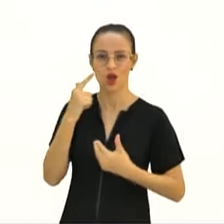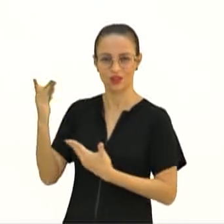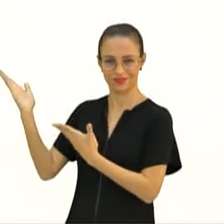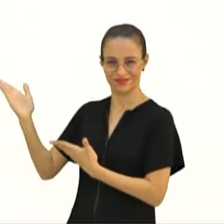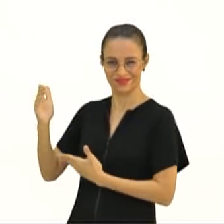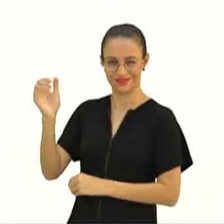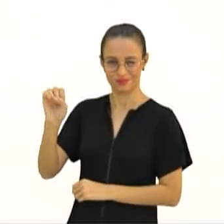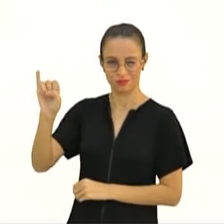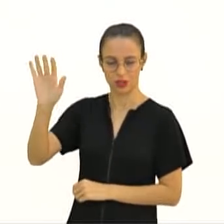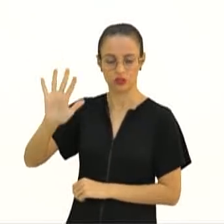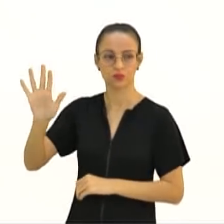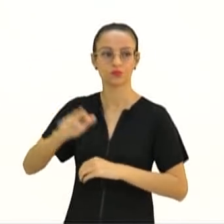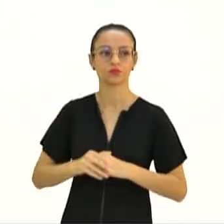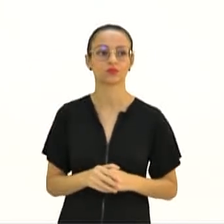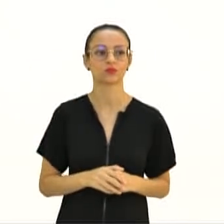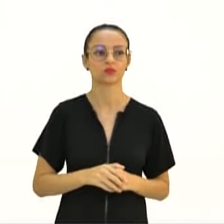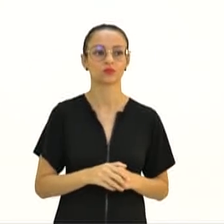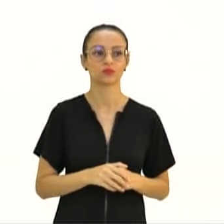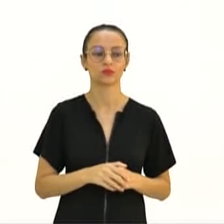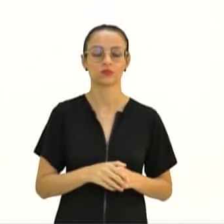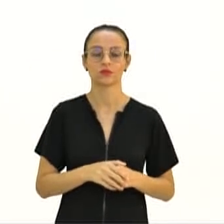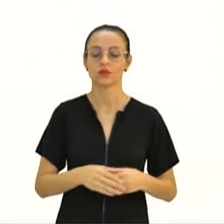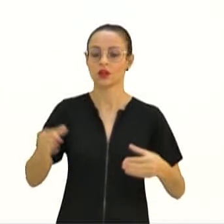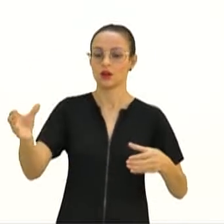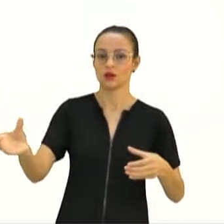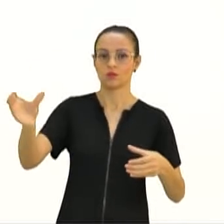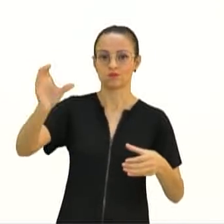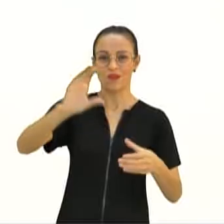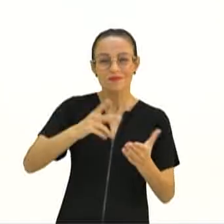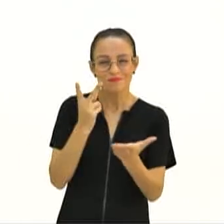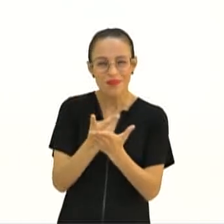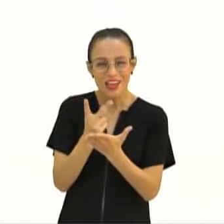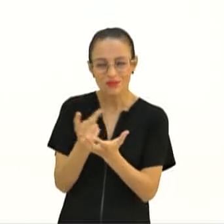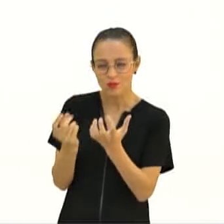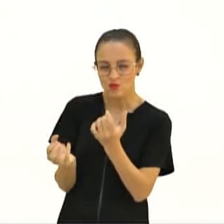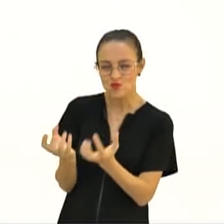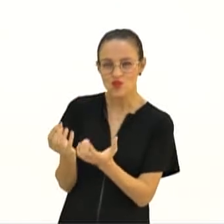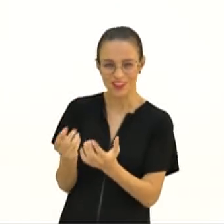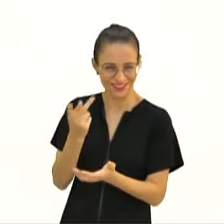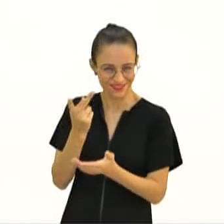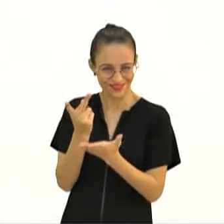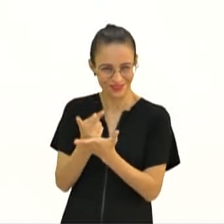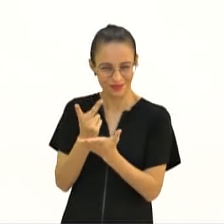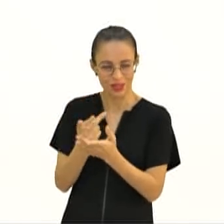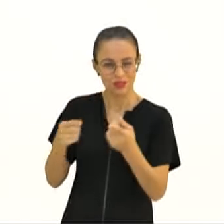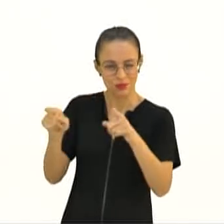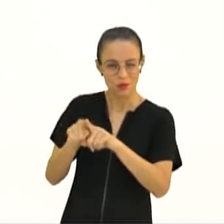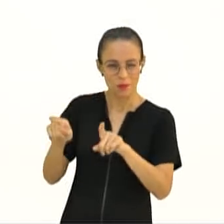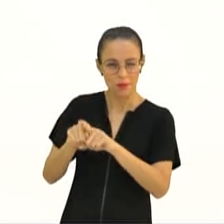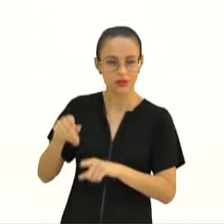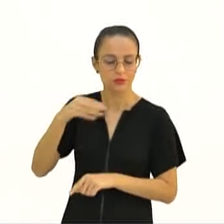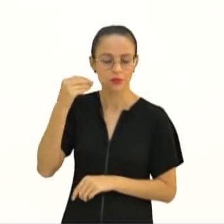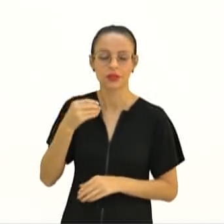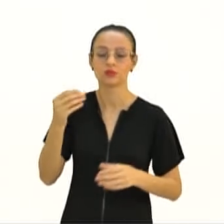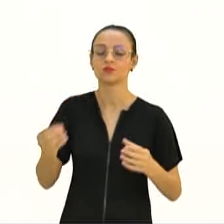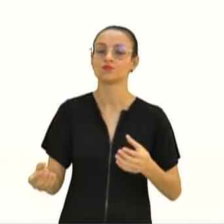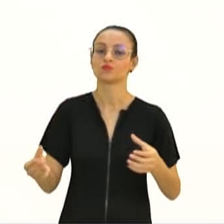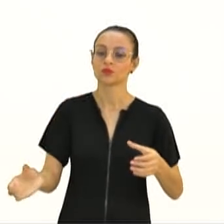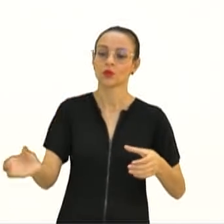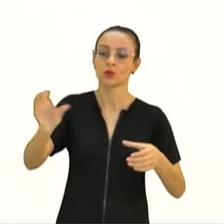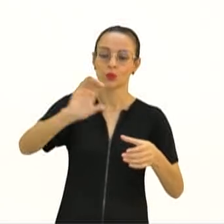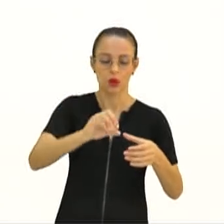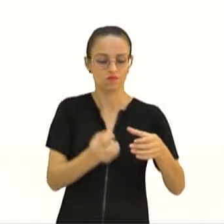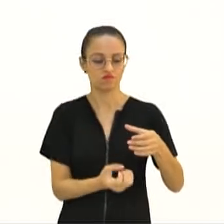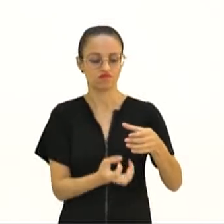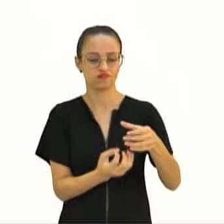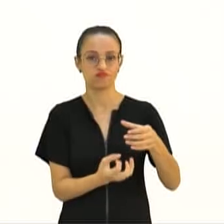né, o caldo nutritivo, aquele mesmo caldo que eles vinham utilizando para fazer os experimentos, e depois o ferveu com o objetivo